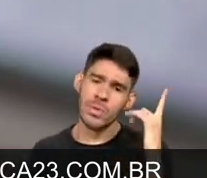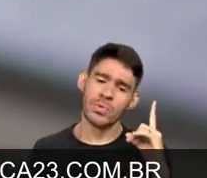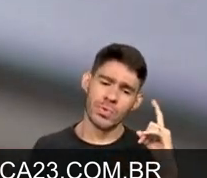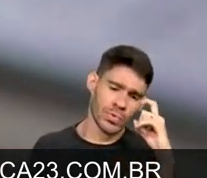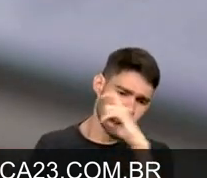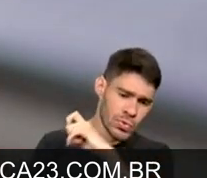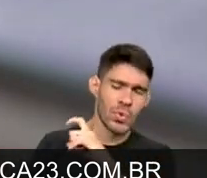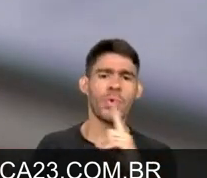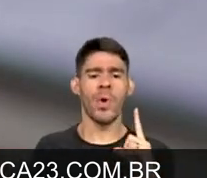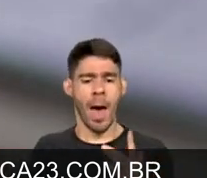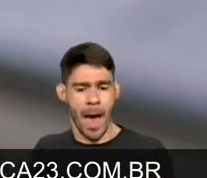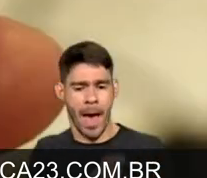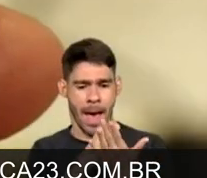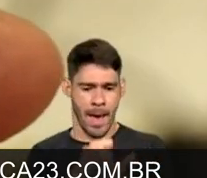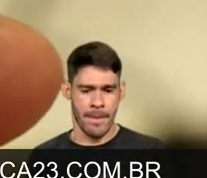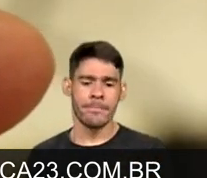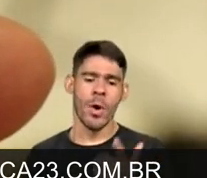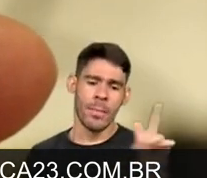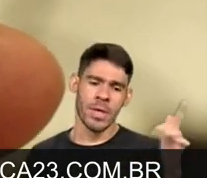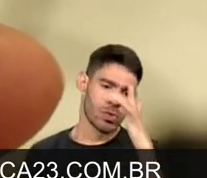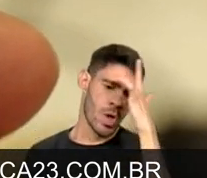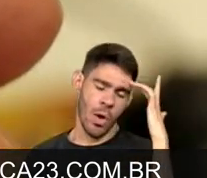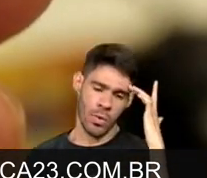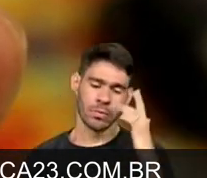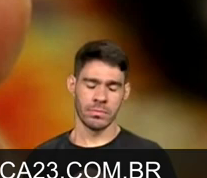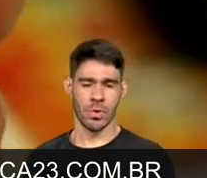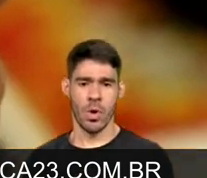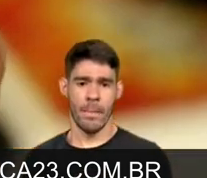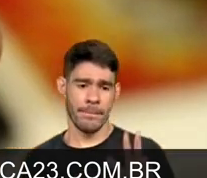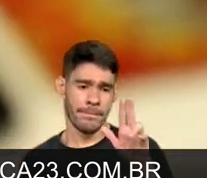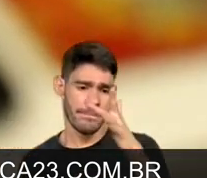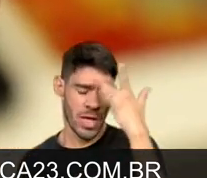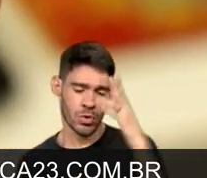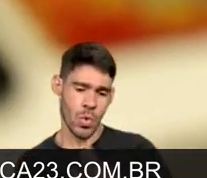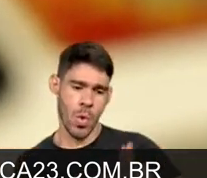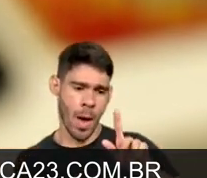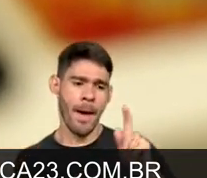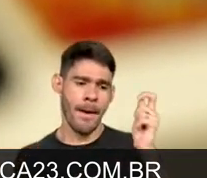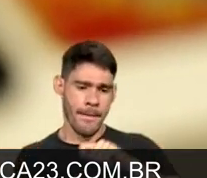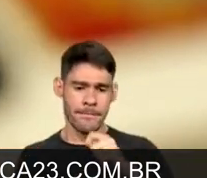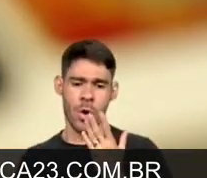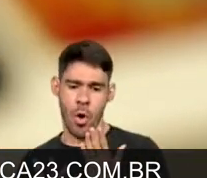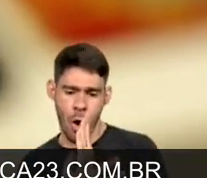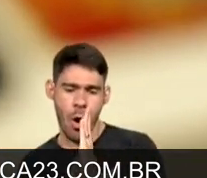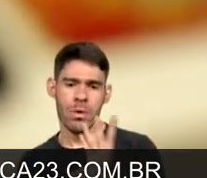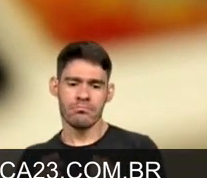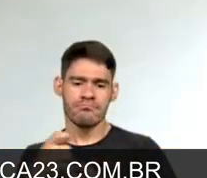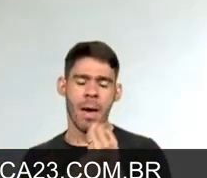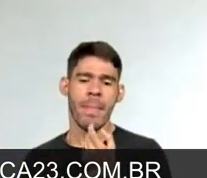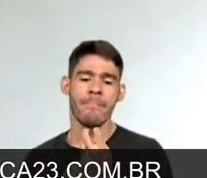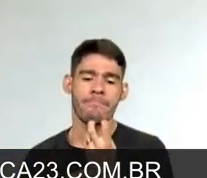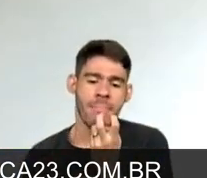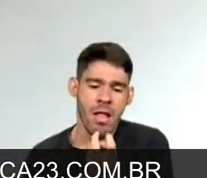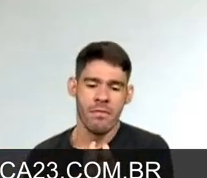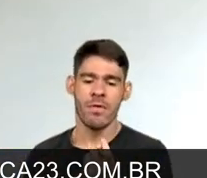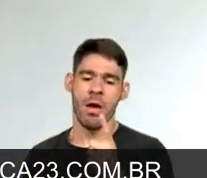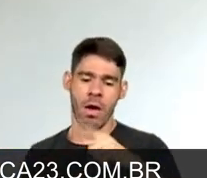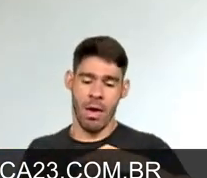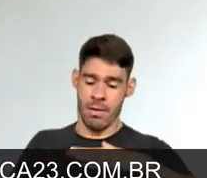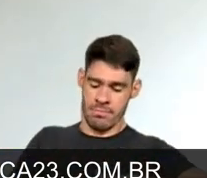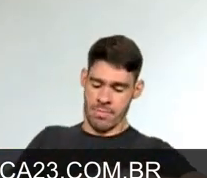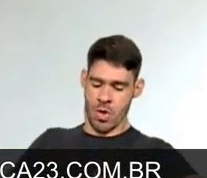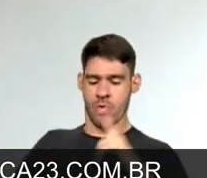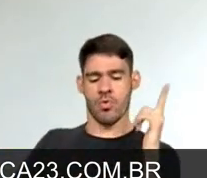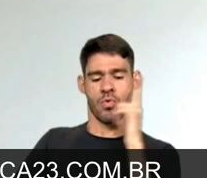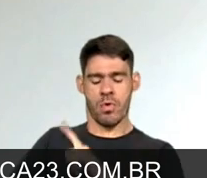dificuldade tenham apoio de alguém. Os usuários também podem fazer a validação facial por comando de voz. São ações para que a gente possa